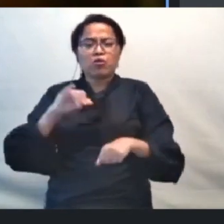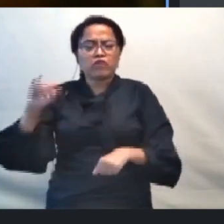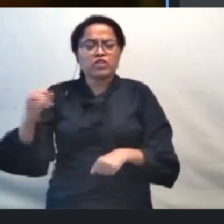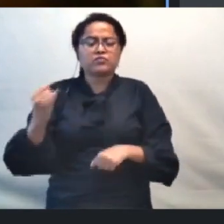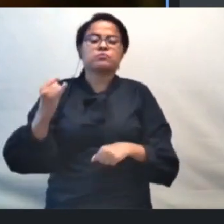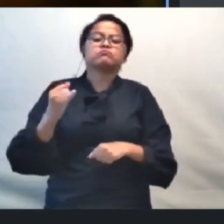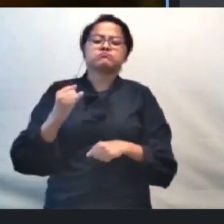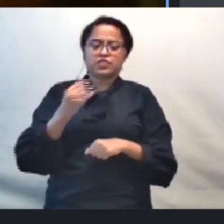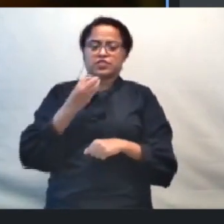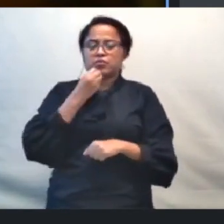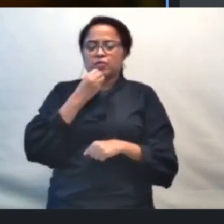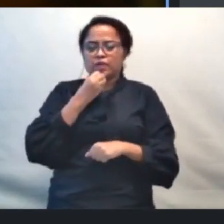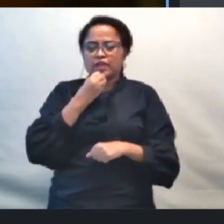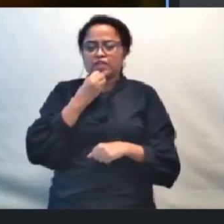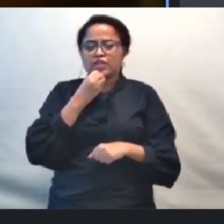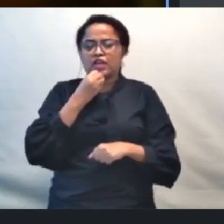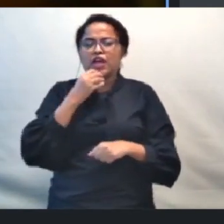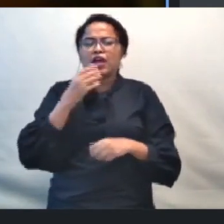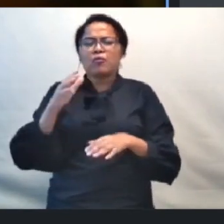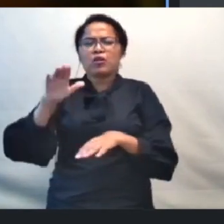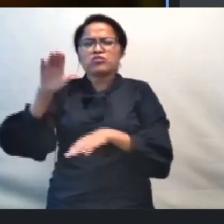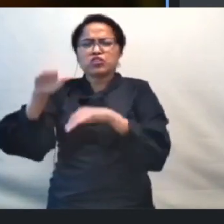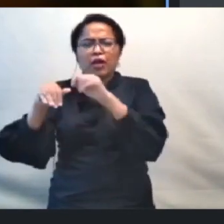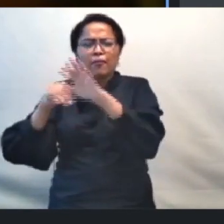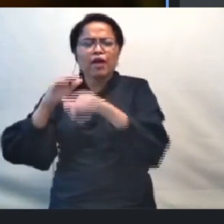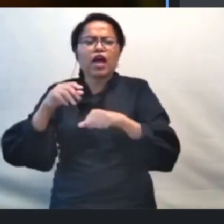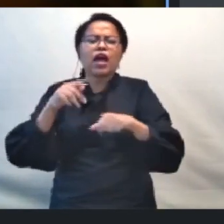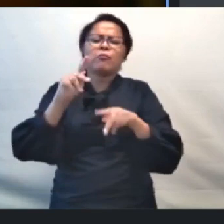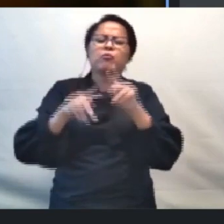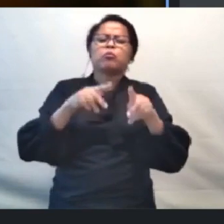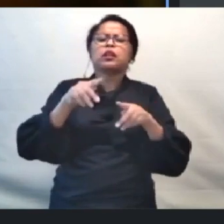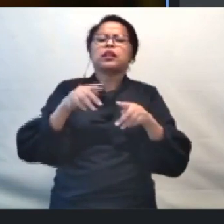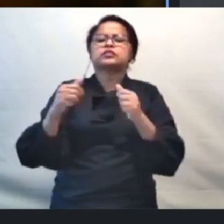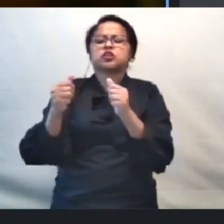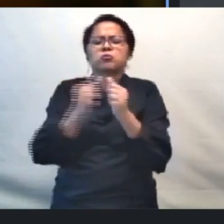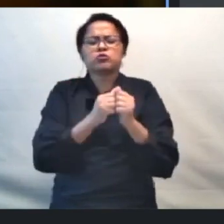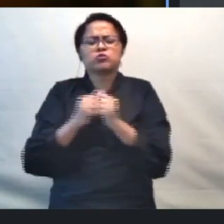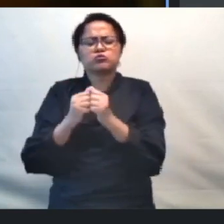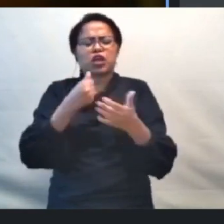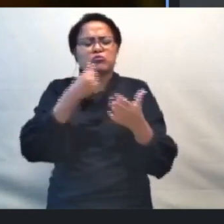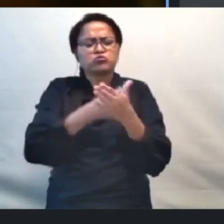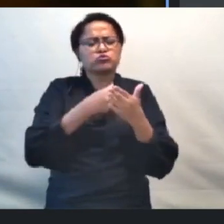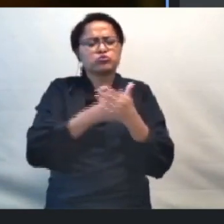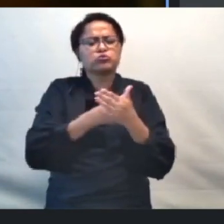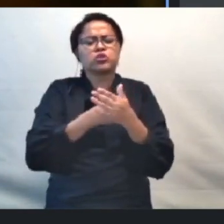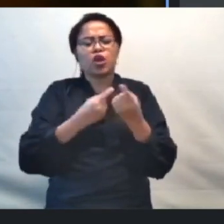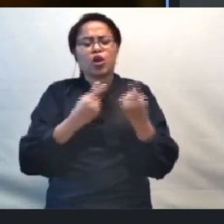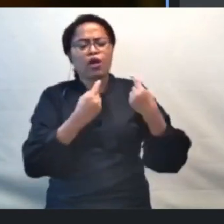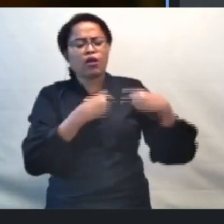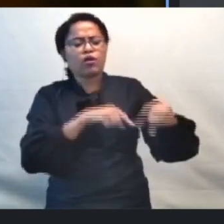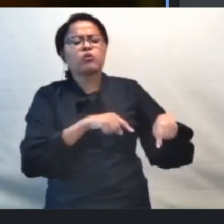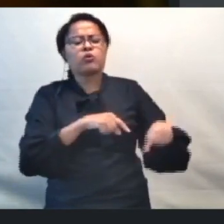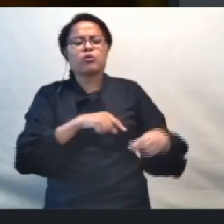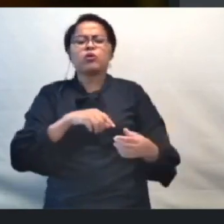a população para estar do lado da gente nessa luta contra os focos do mosquito.